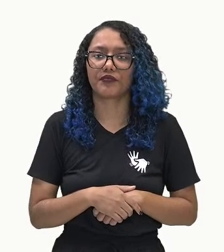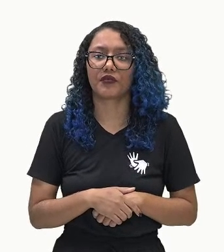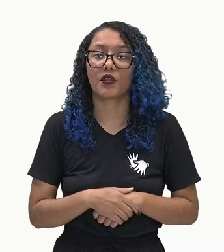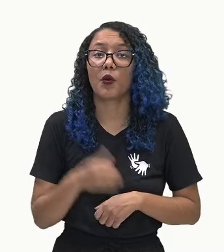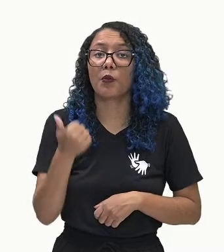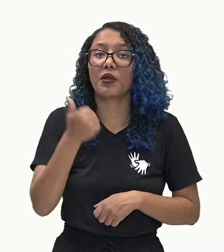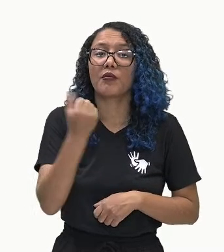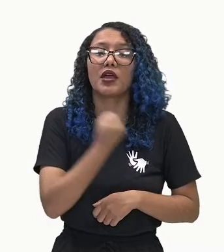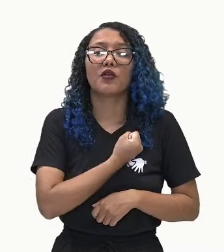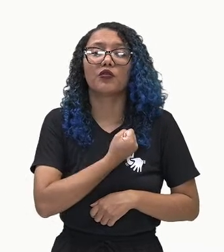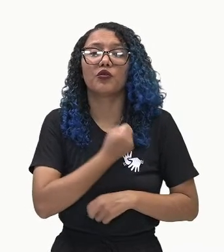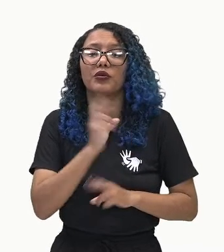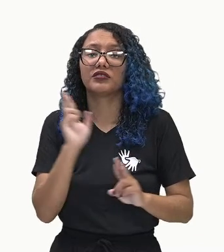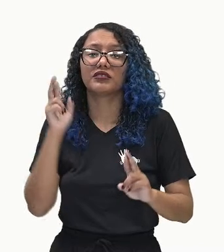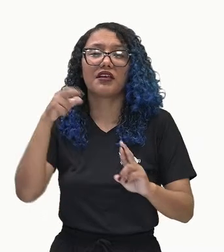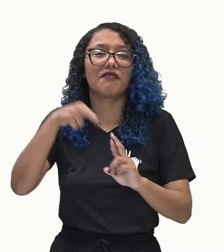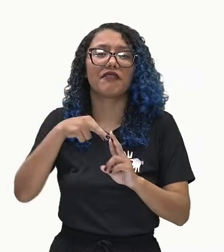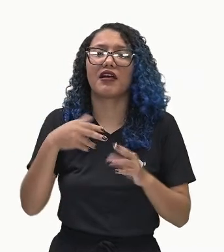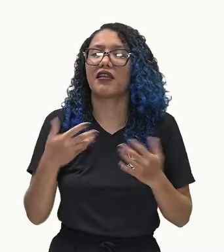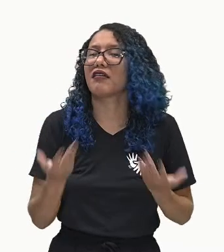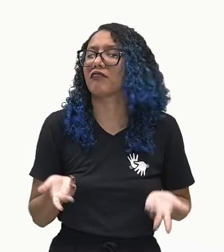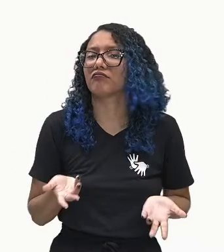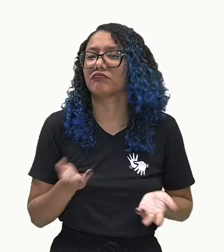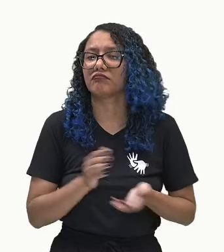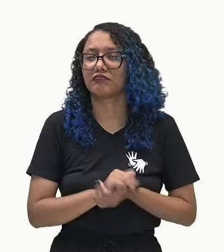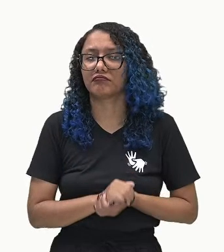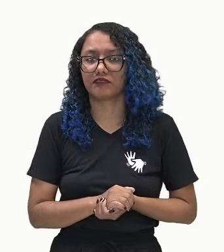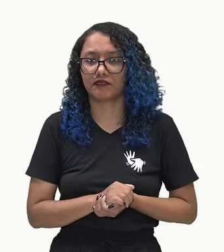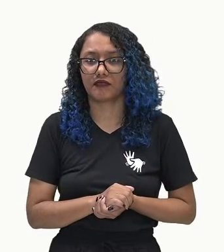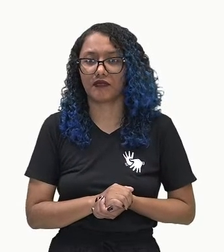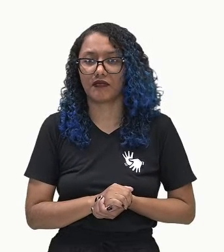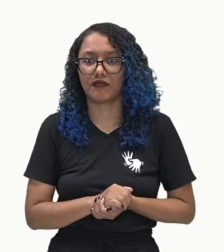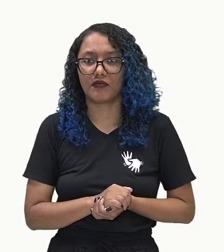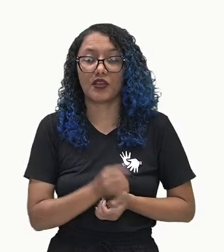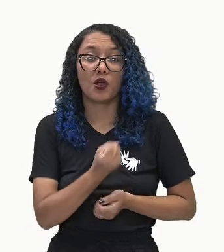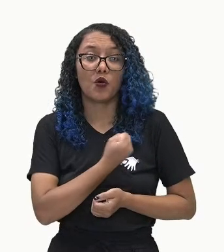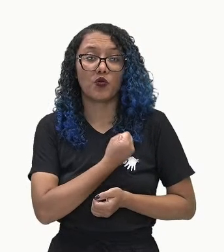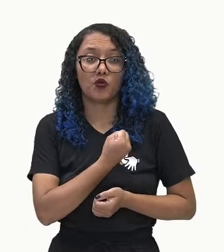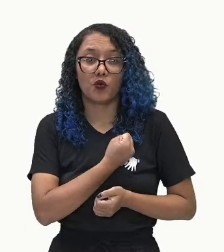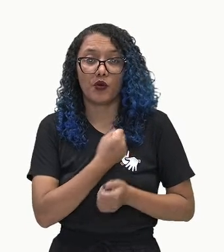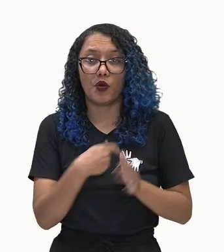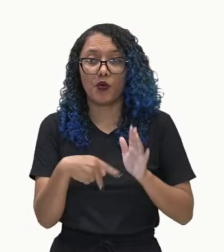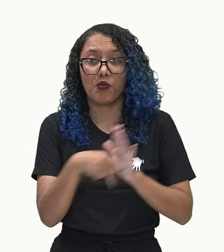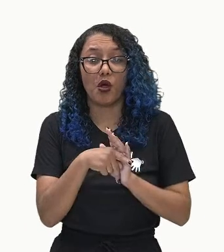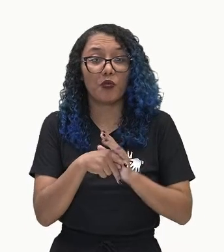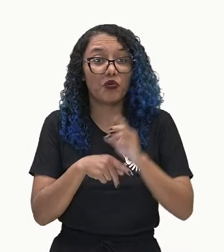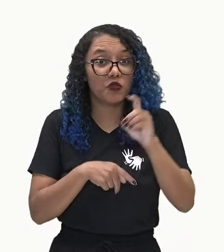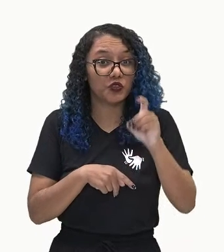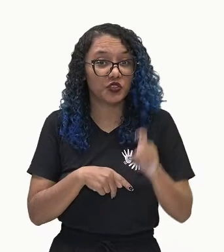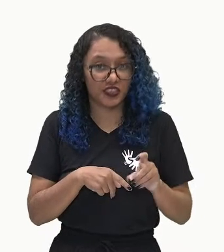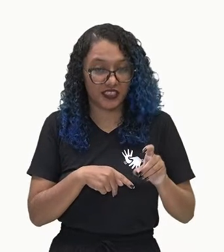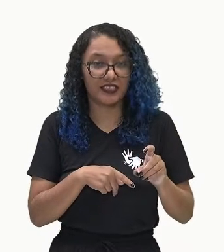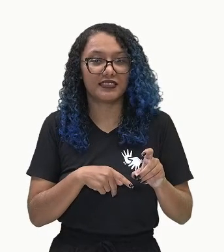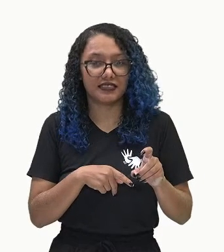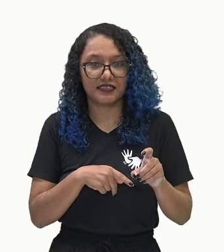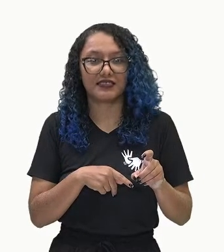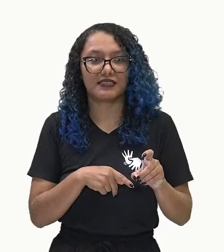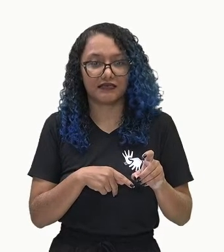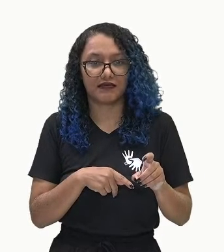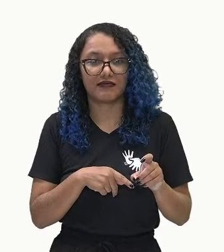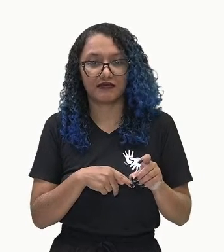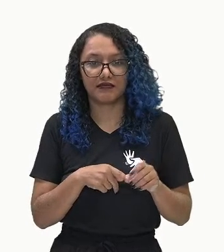valor numérico sempre será o valor em relação ao eixo X e o segundo valor